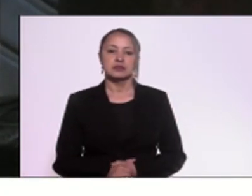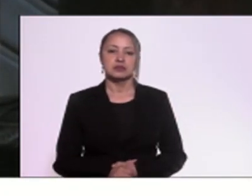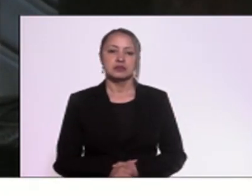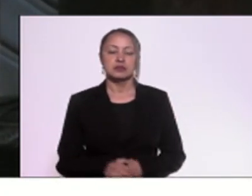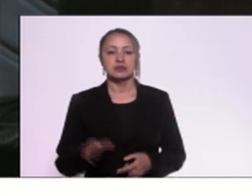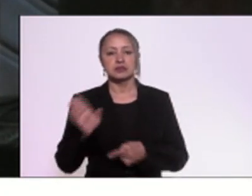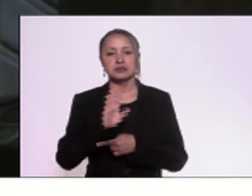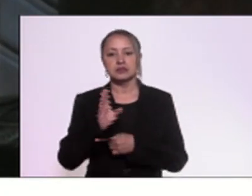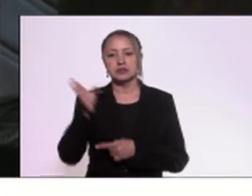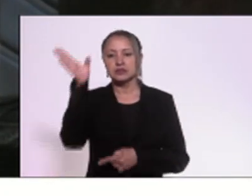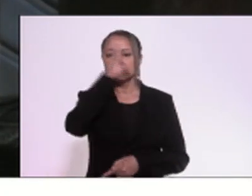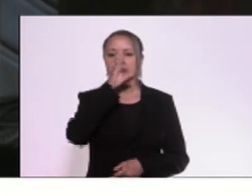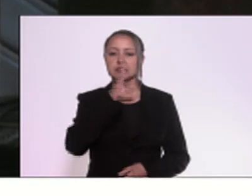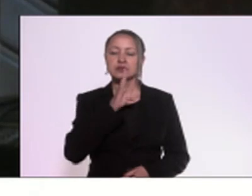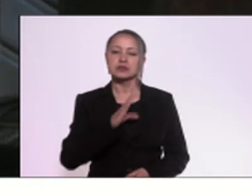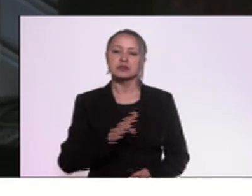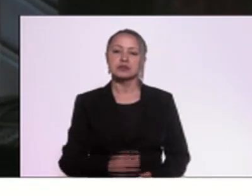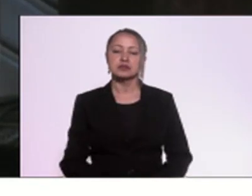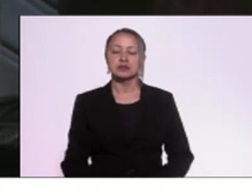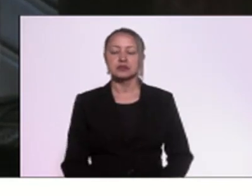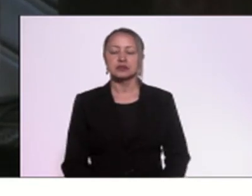Laura fez aqui um